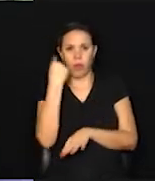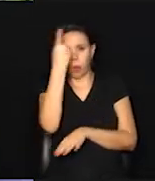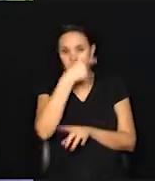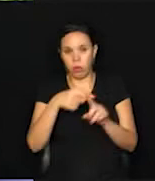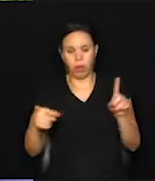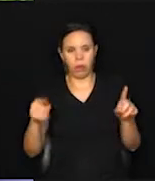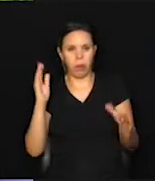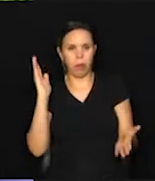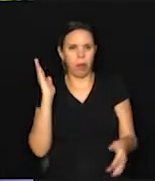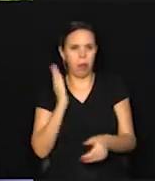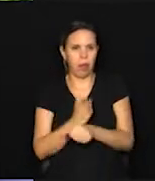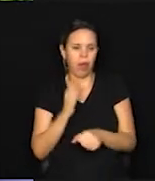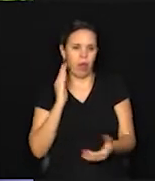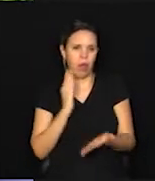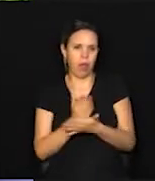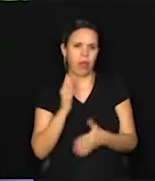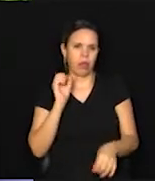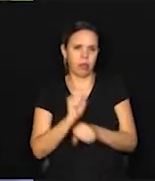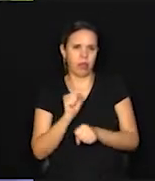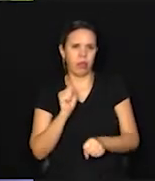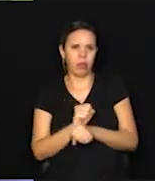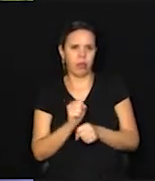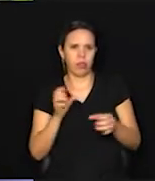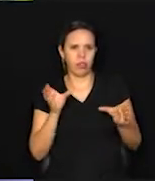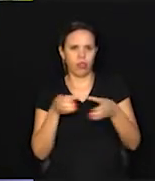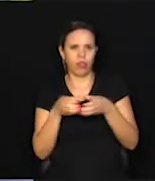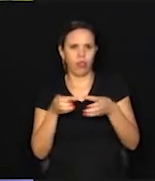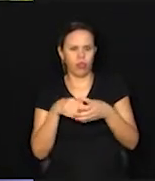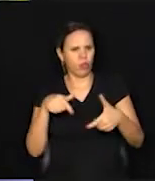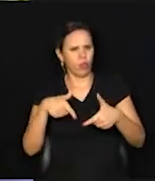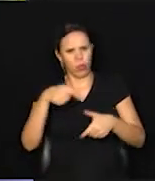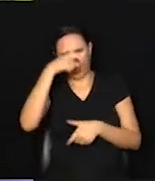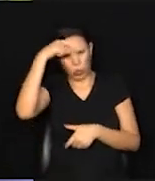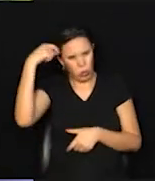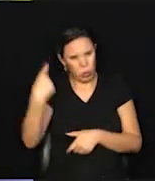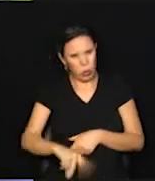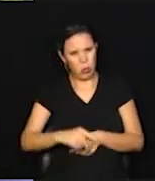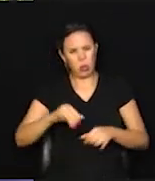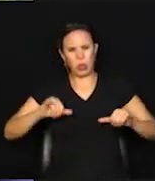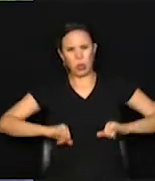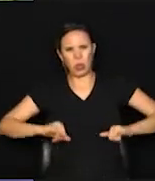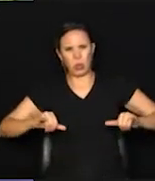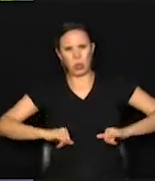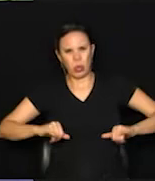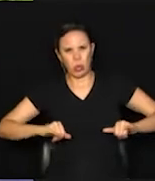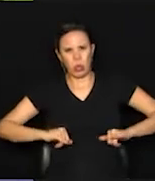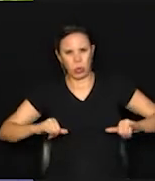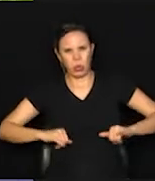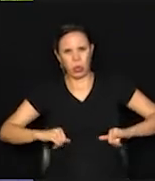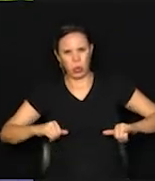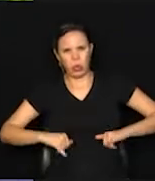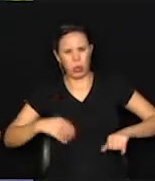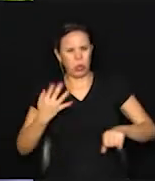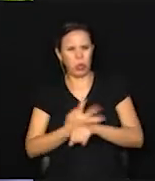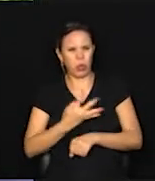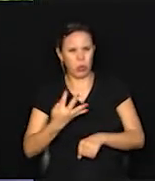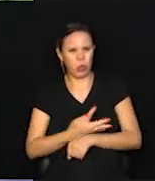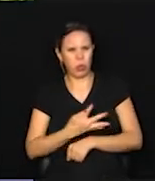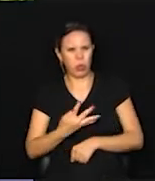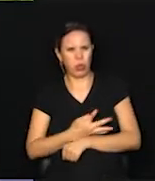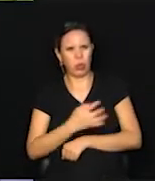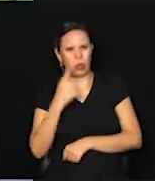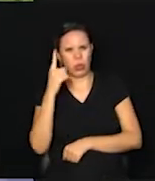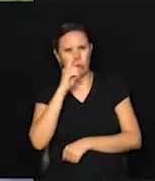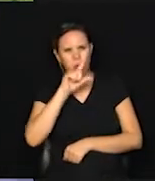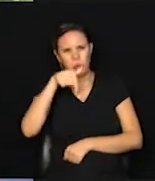parados, esperando, né, as equipes lá dentro trabalhando arduamente, né, as equipes sofrendo, vivendo uma situação de horror, e quando